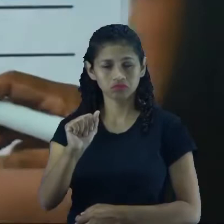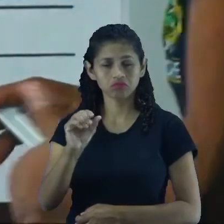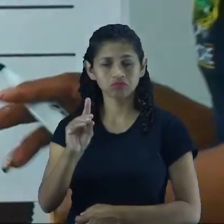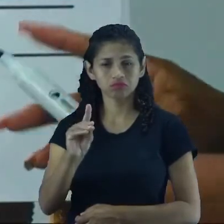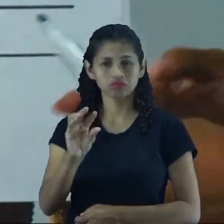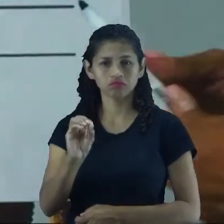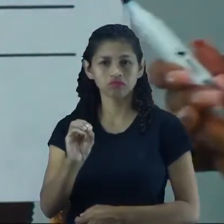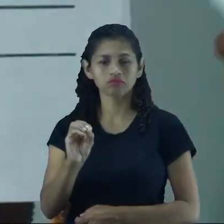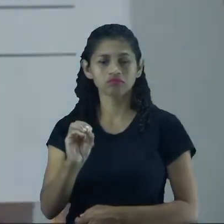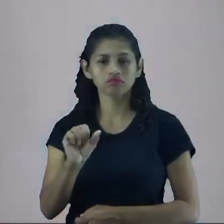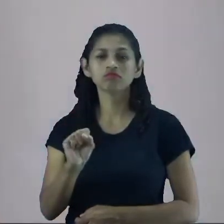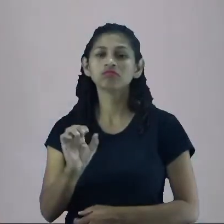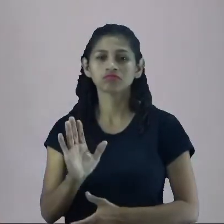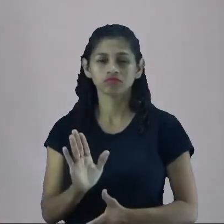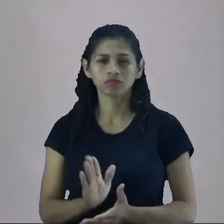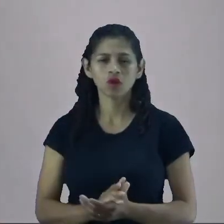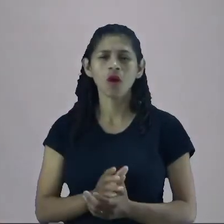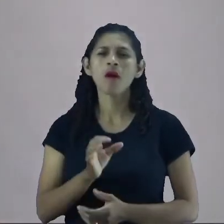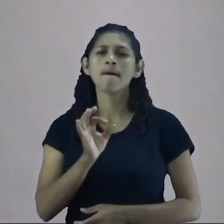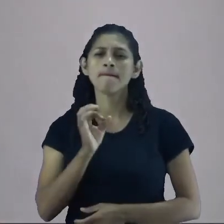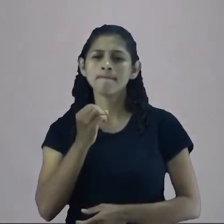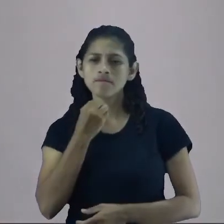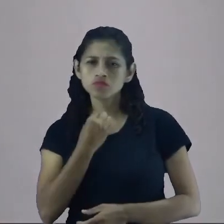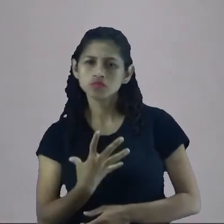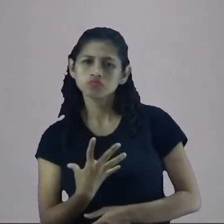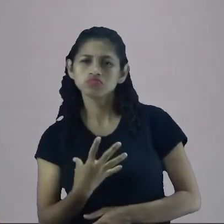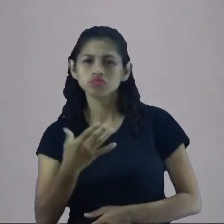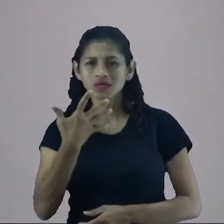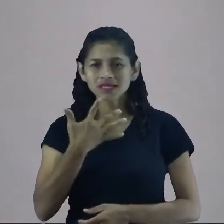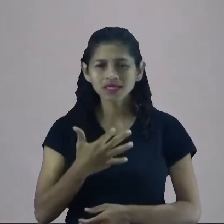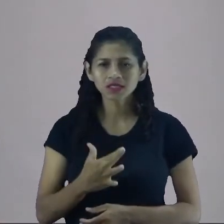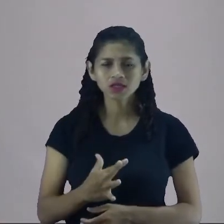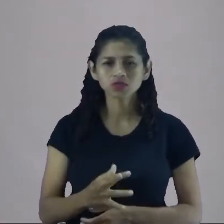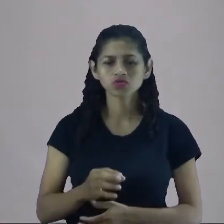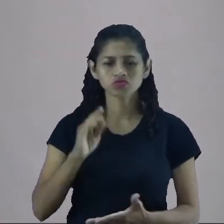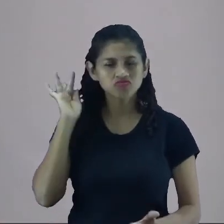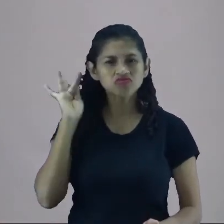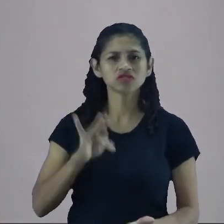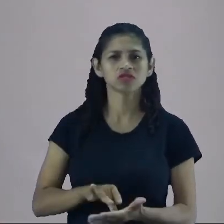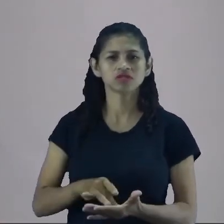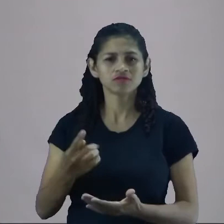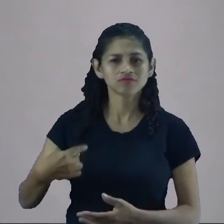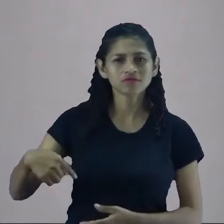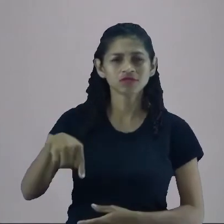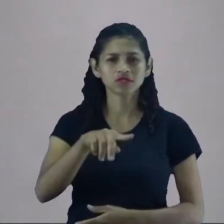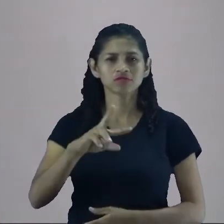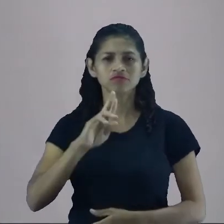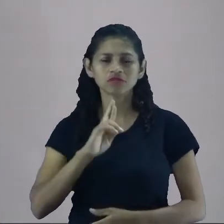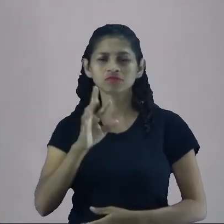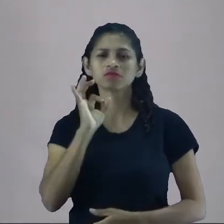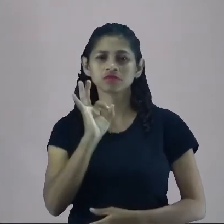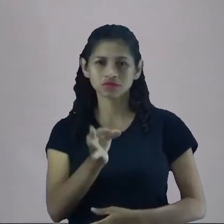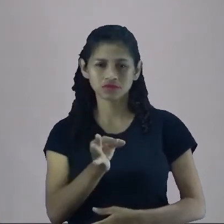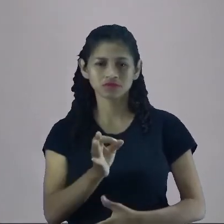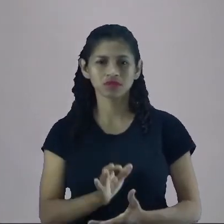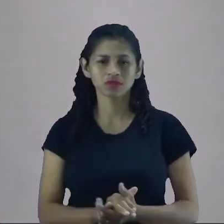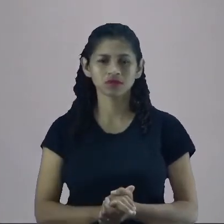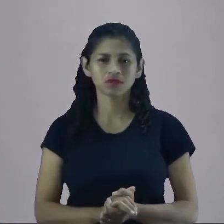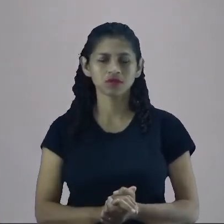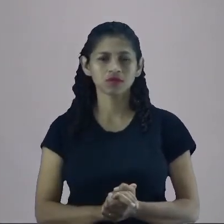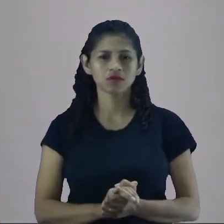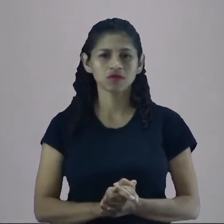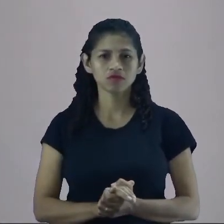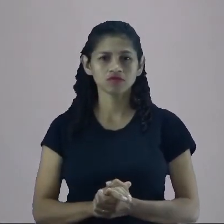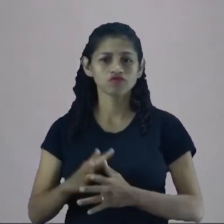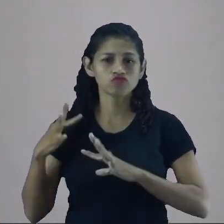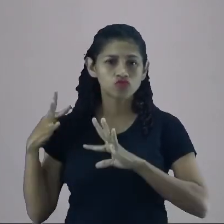Muito bem, crianças. Eu tenho certeza que vocês estão participando de casa e estão respondendo tudo direitinho. Então, olha só vamos fazer uma retomada